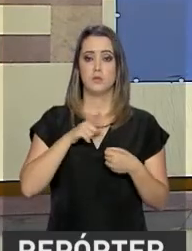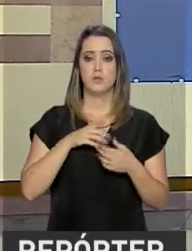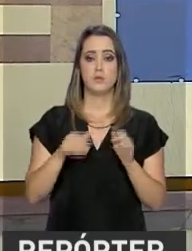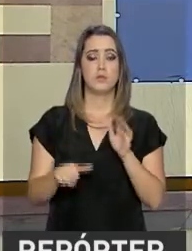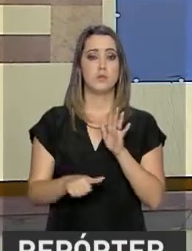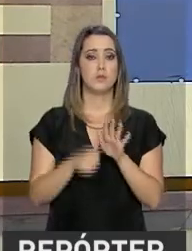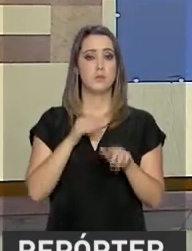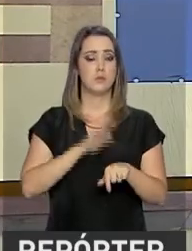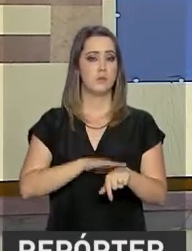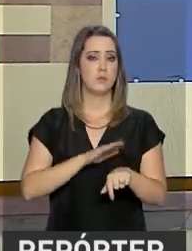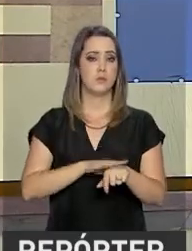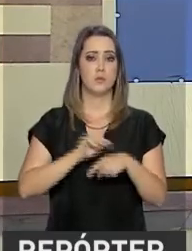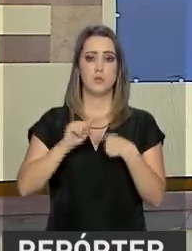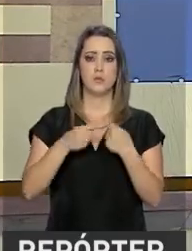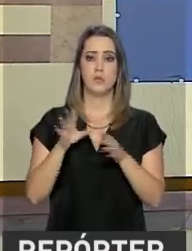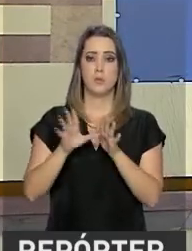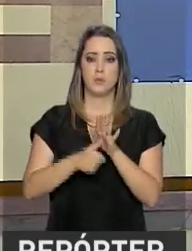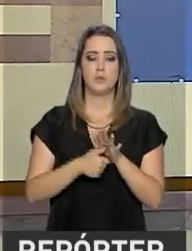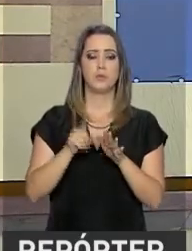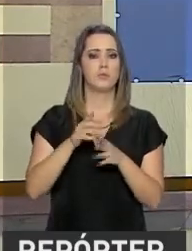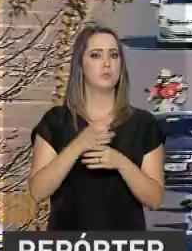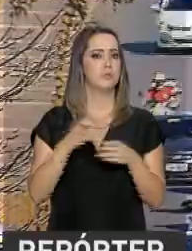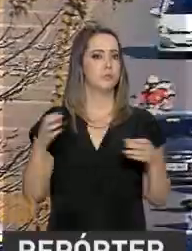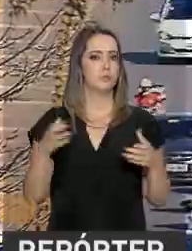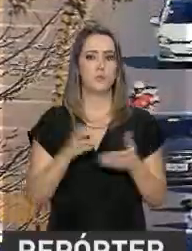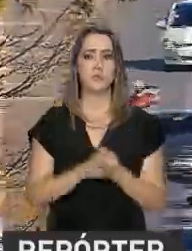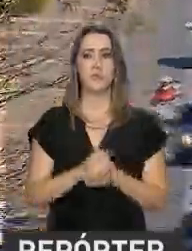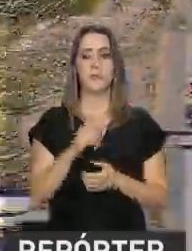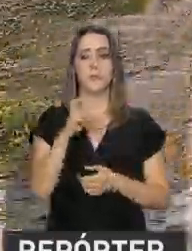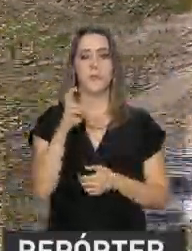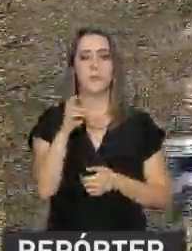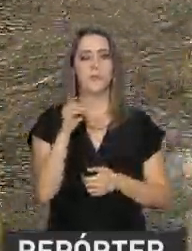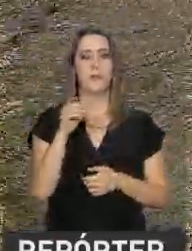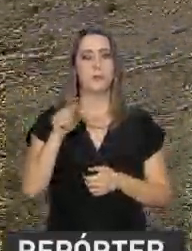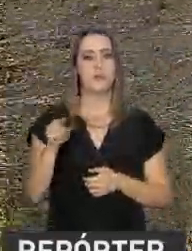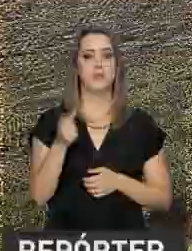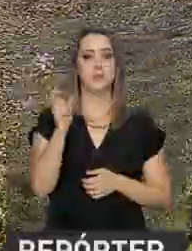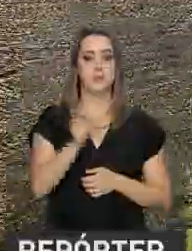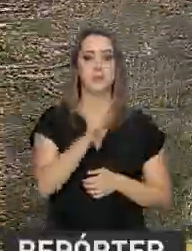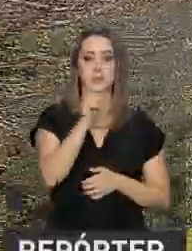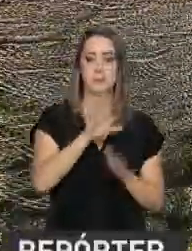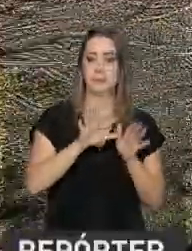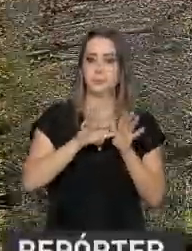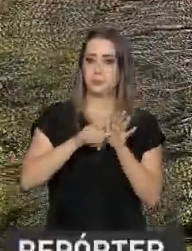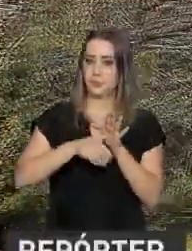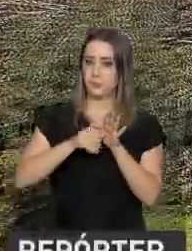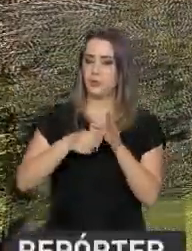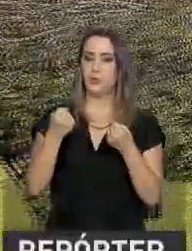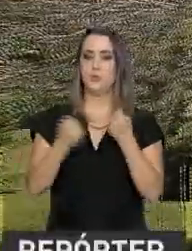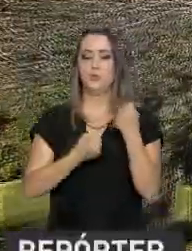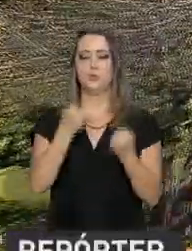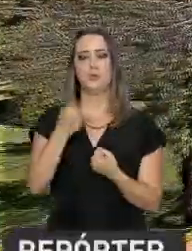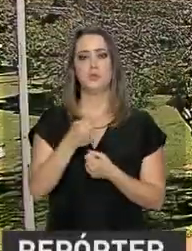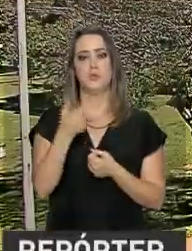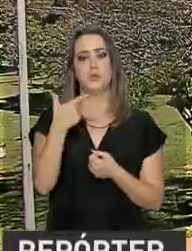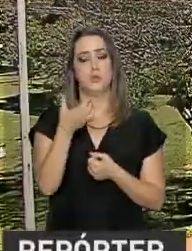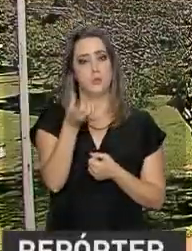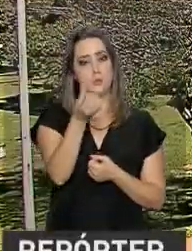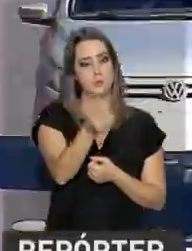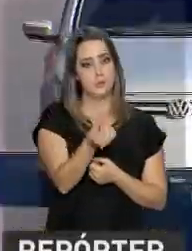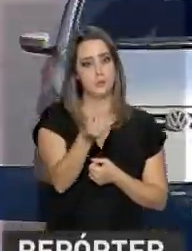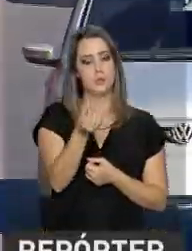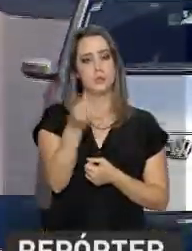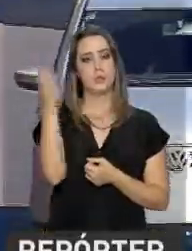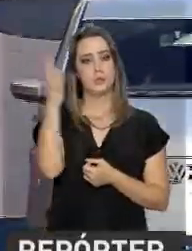primeiras horas após o roubo é bem maior que 500 mil motoristas tiveram o carro roubado em 2016 no